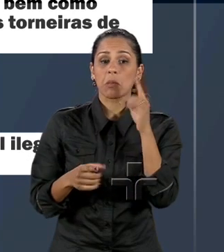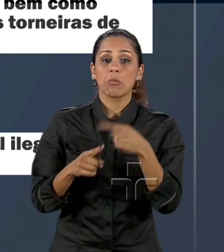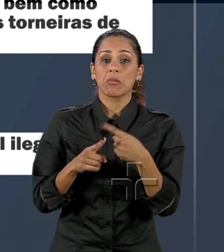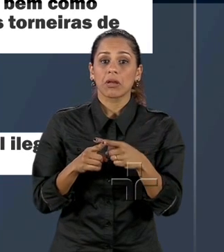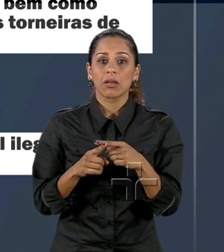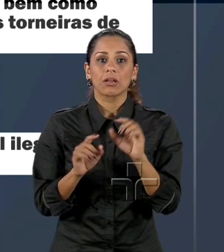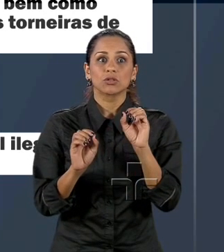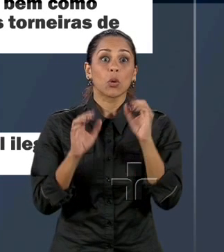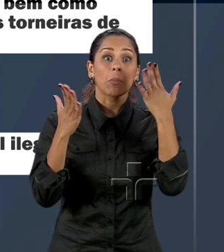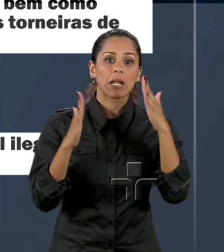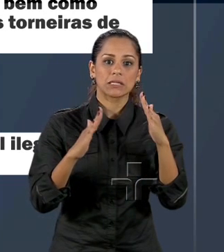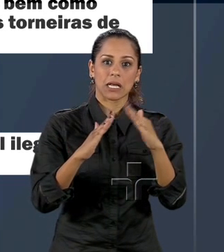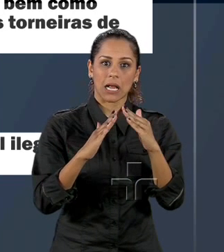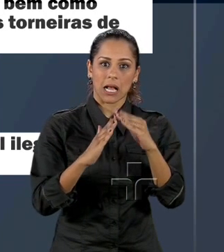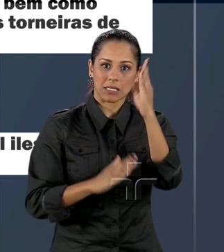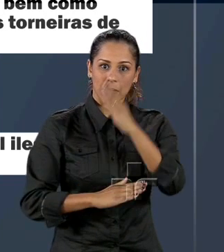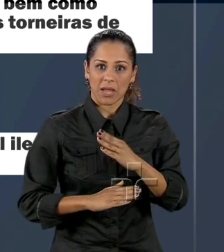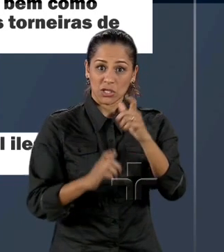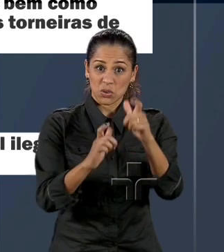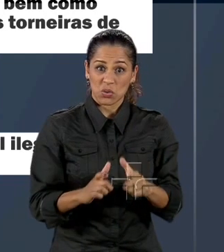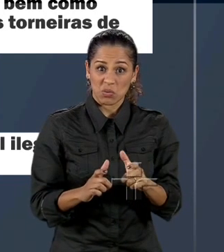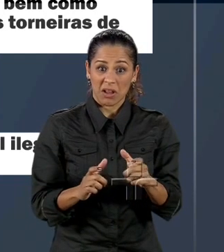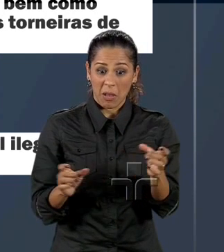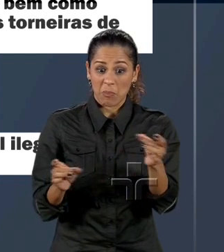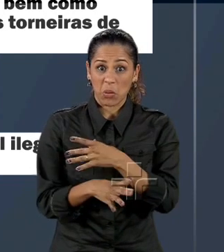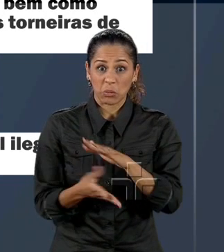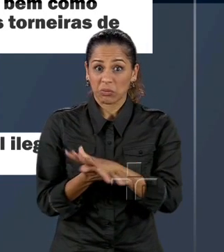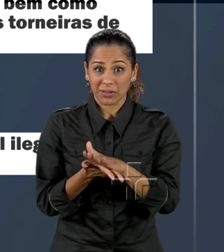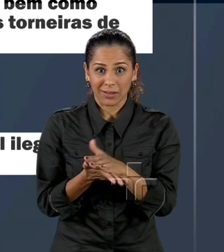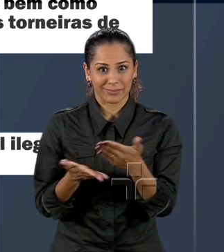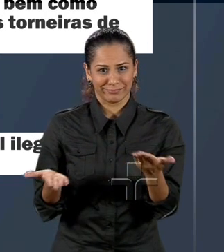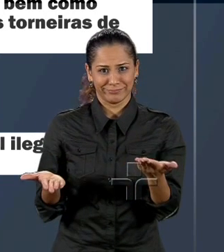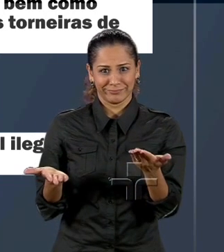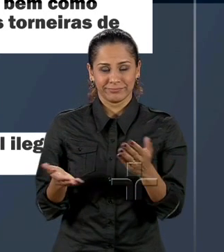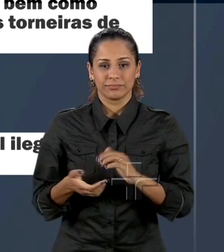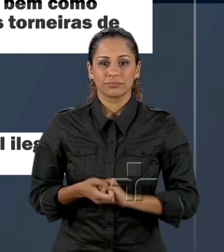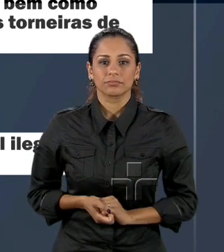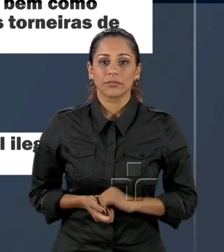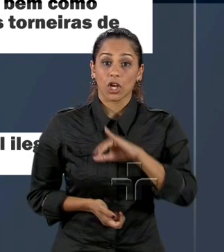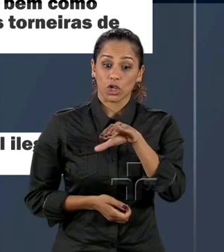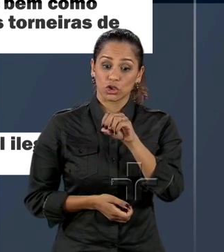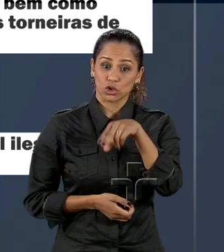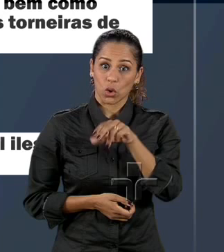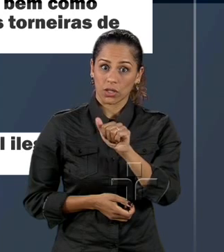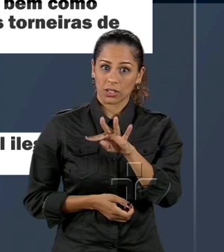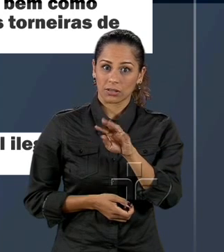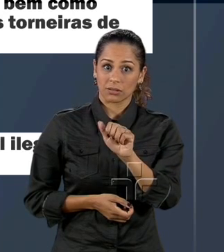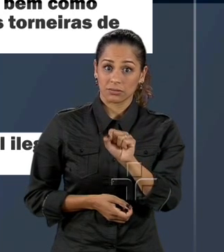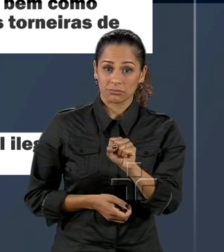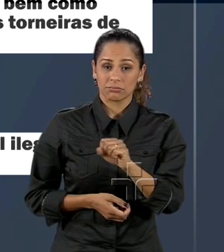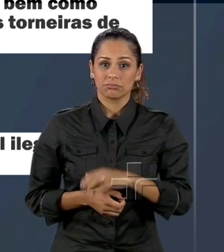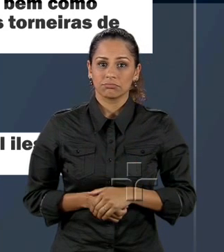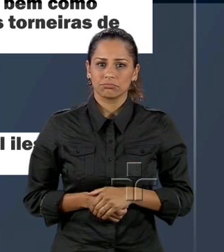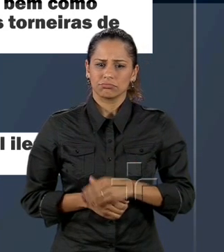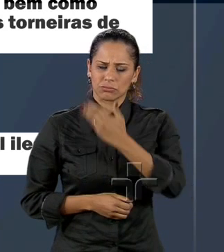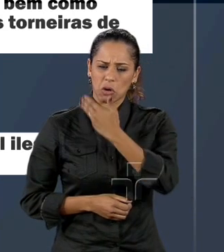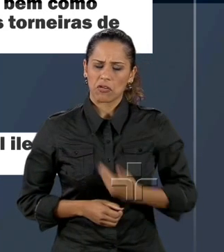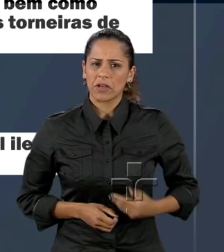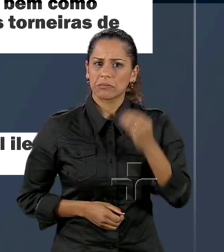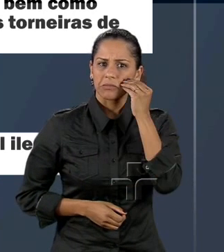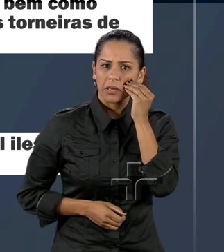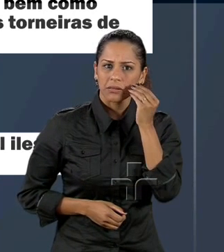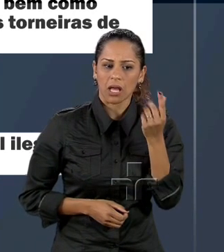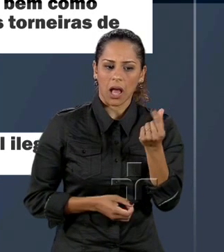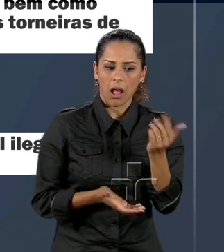Casa Brasil na Rússia não ter sido aberta ainda. O Jonatas diz, o governo busca meios de aumentar a arrecadação